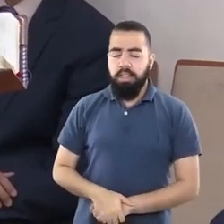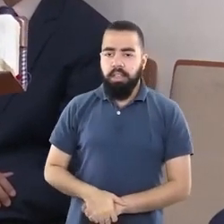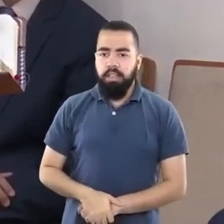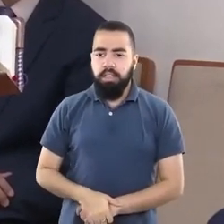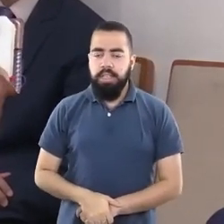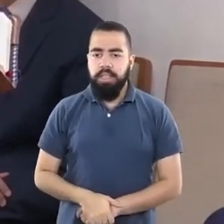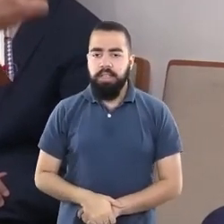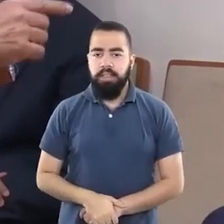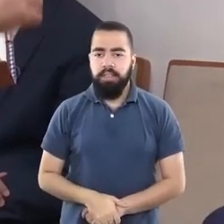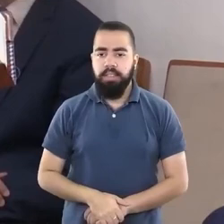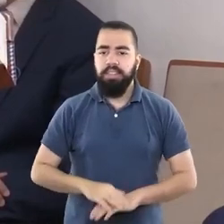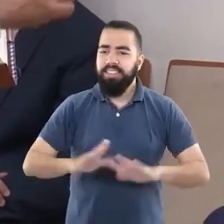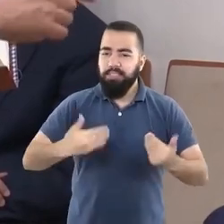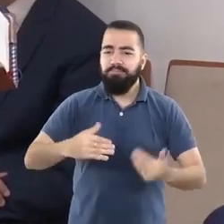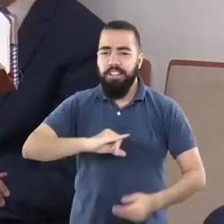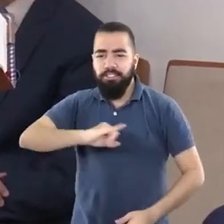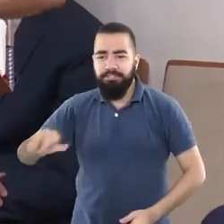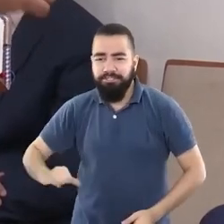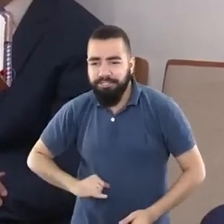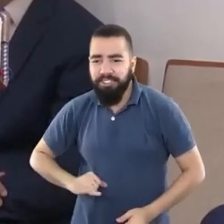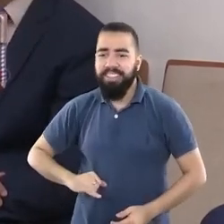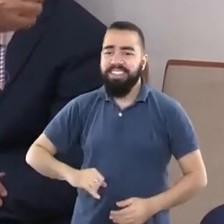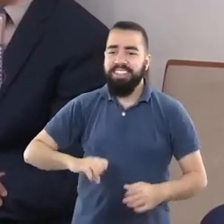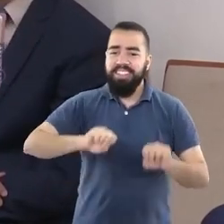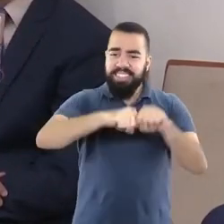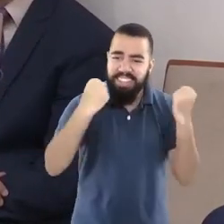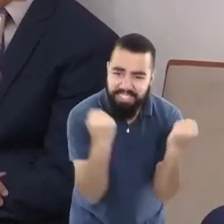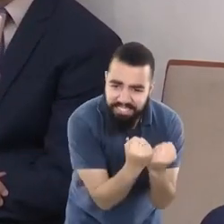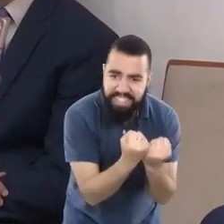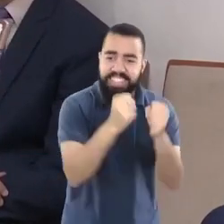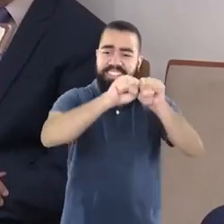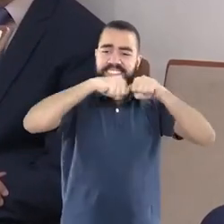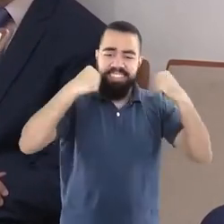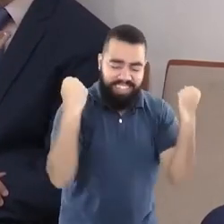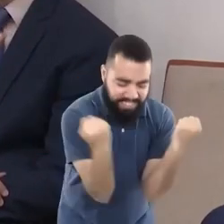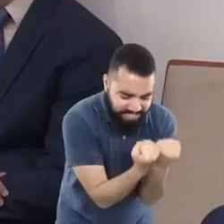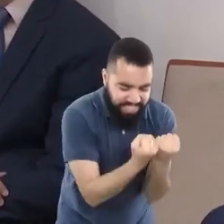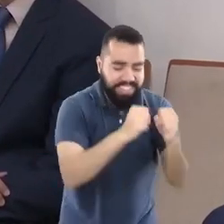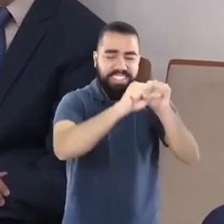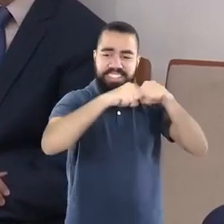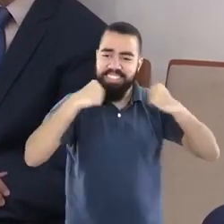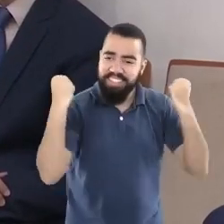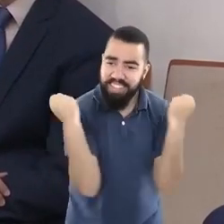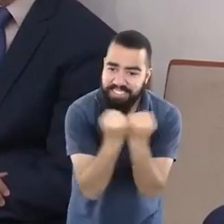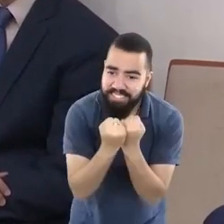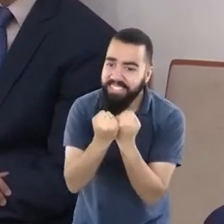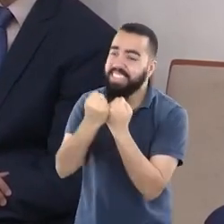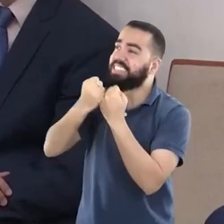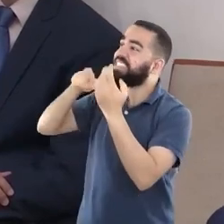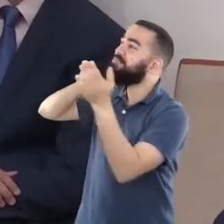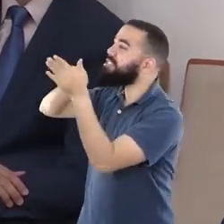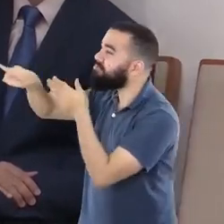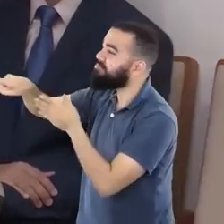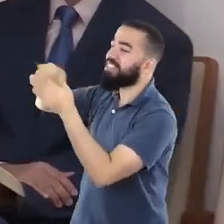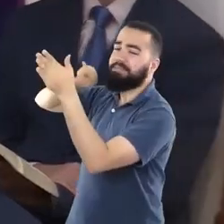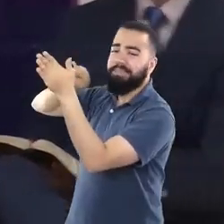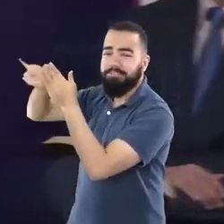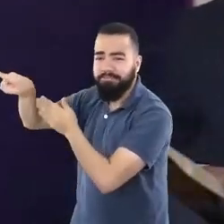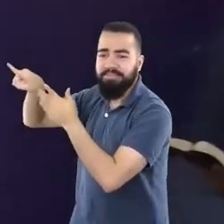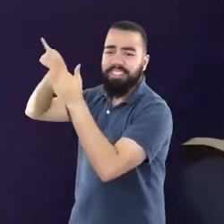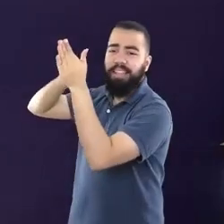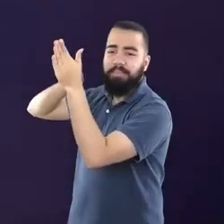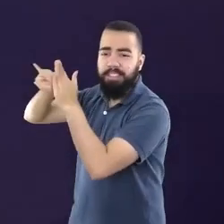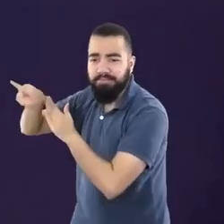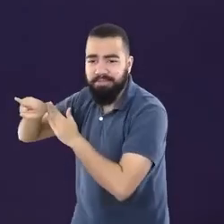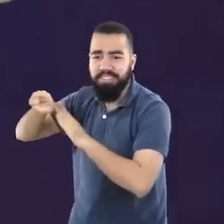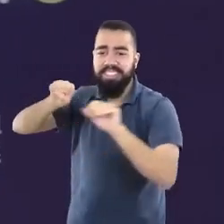o livro, você vê que ele se defende, se queixa, coração doído, a alma triste, abatida. E